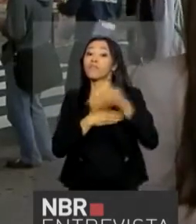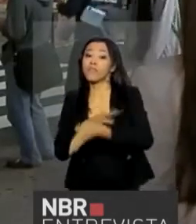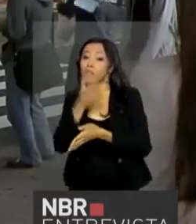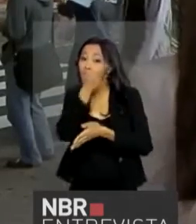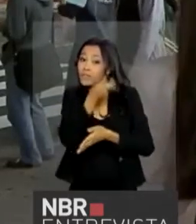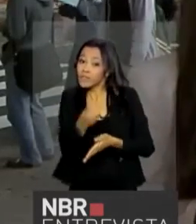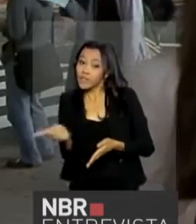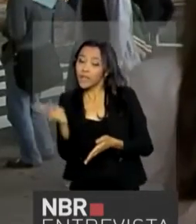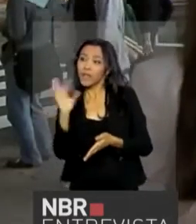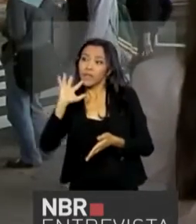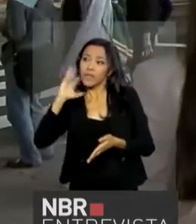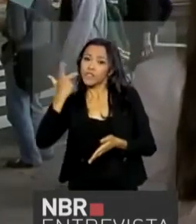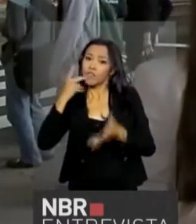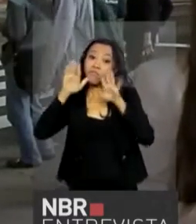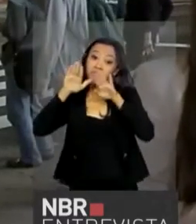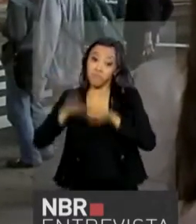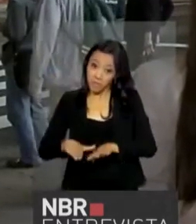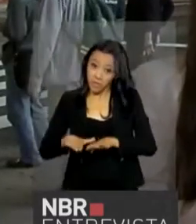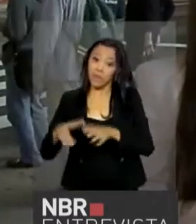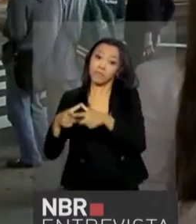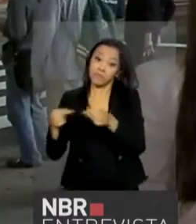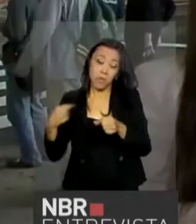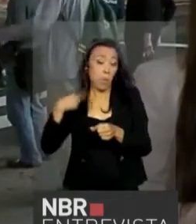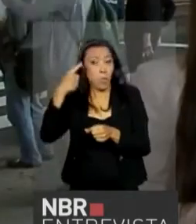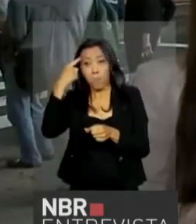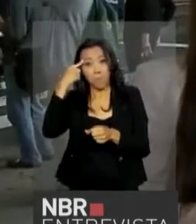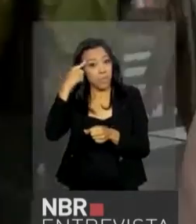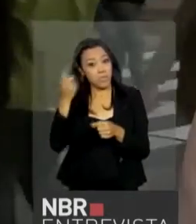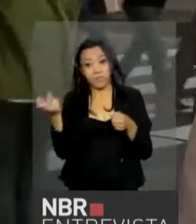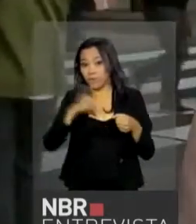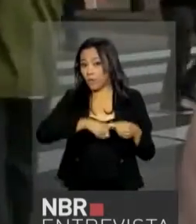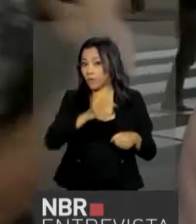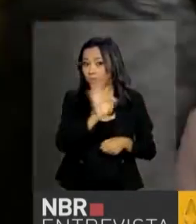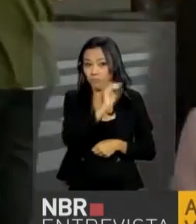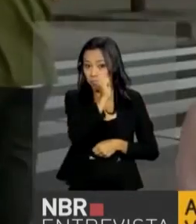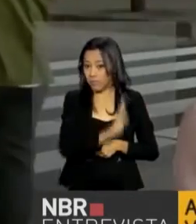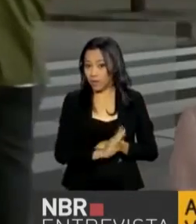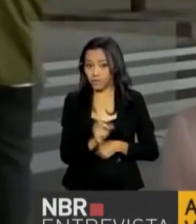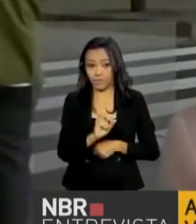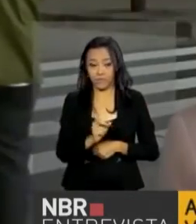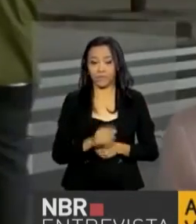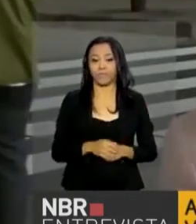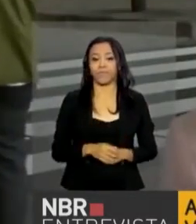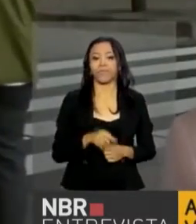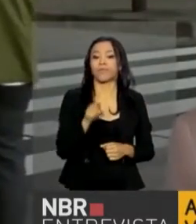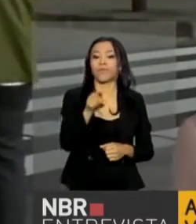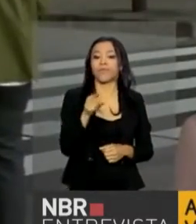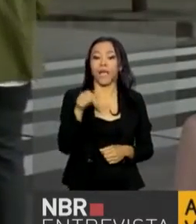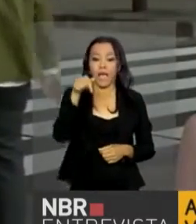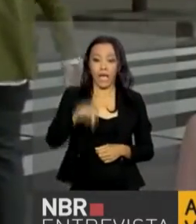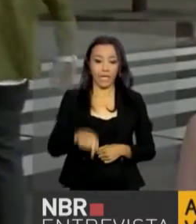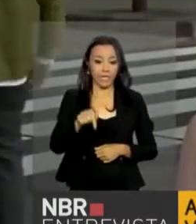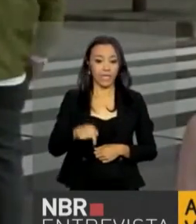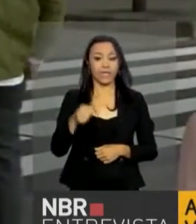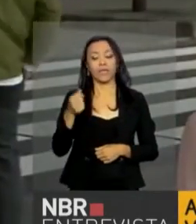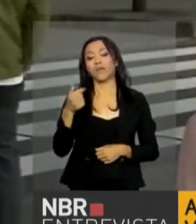que foi ficando e por enquanto não pensa em voltar é que eu estou conseguindo